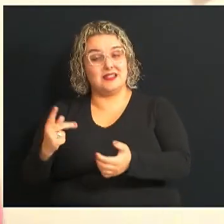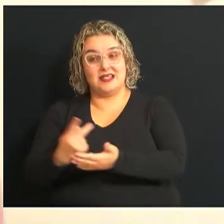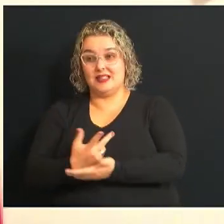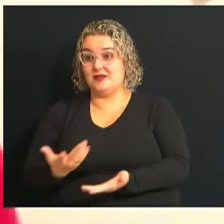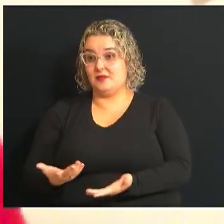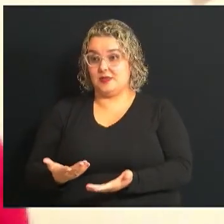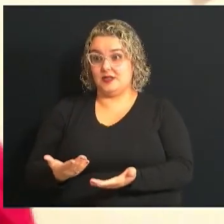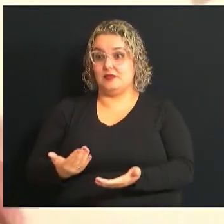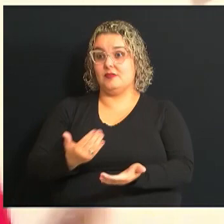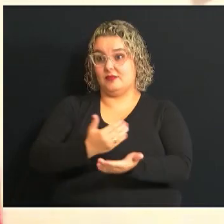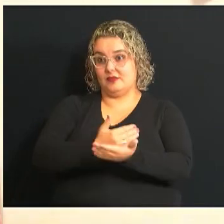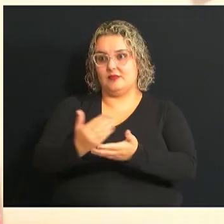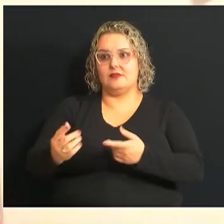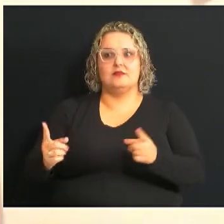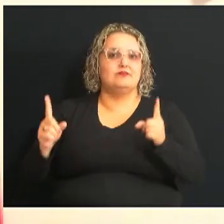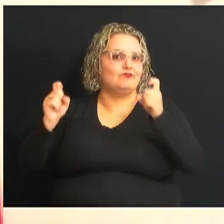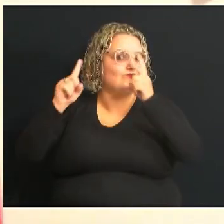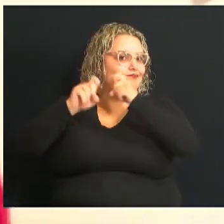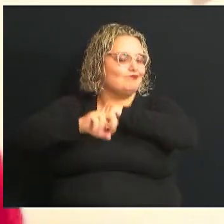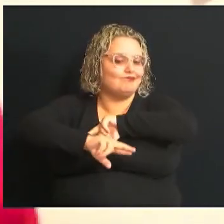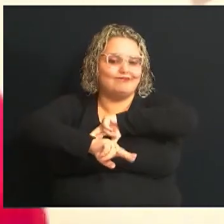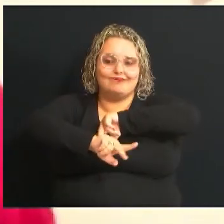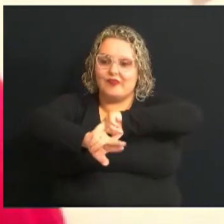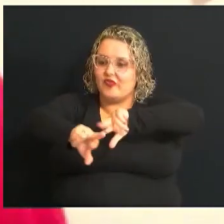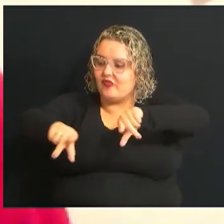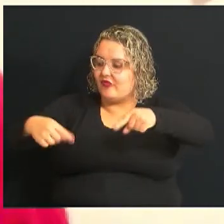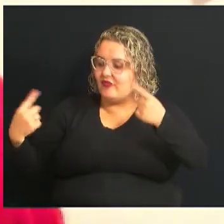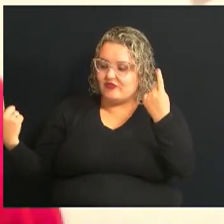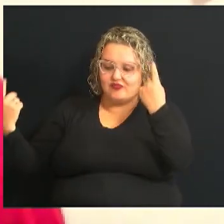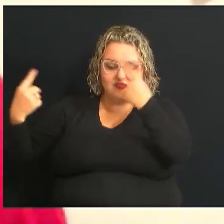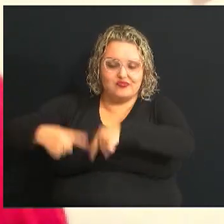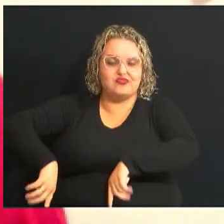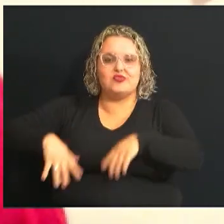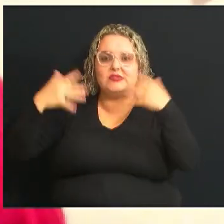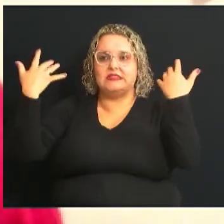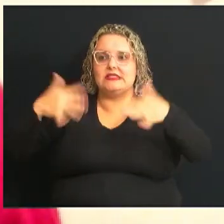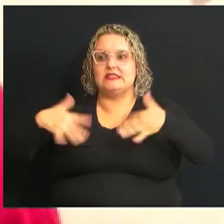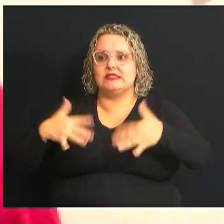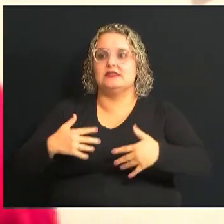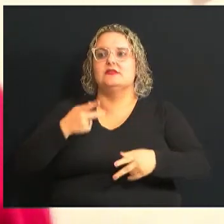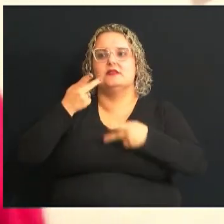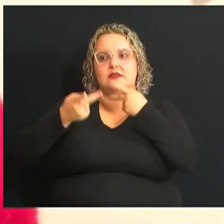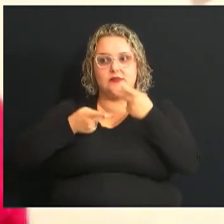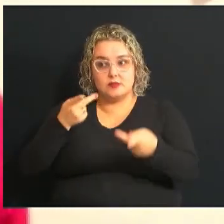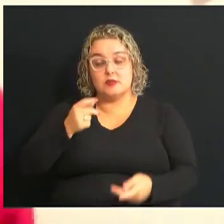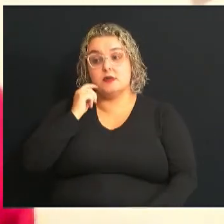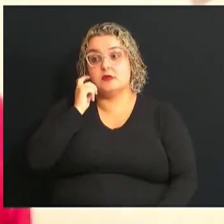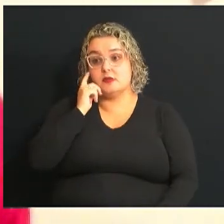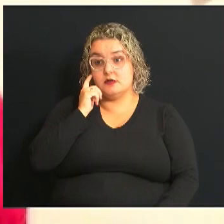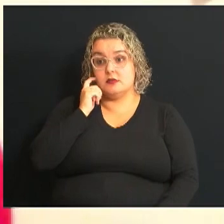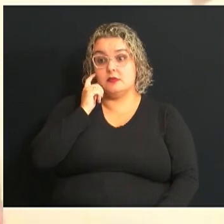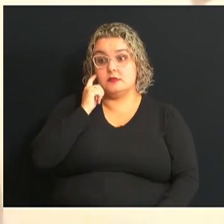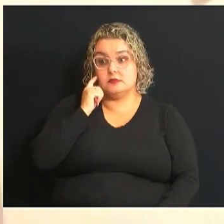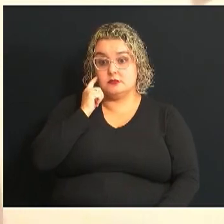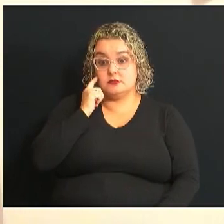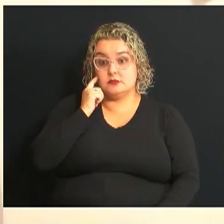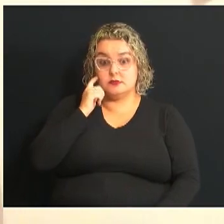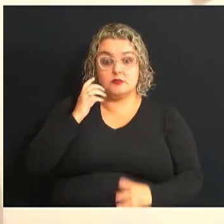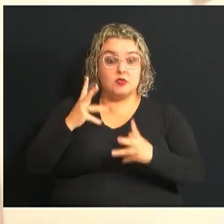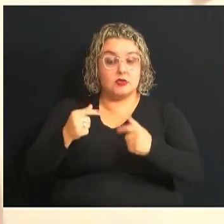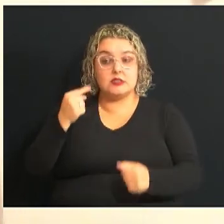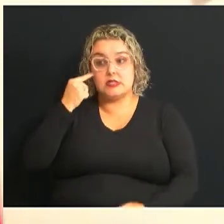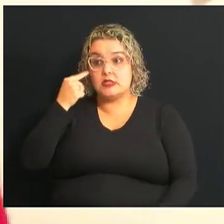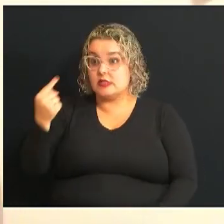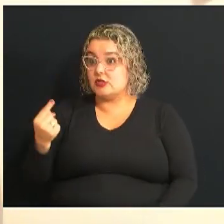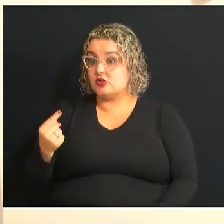né? Desafios são muitos. Eu acho que isso é uma questão que a gente vai tocar aqui, que toda essa ideia de morar fora do